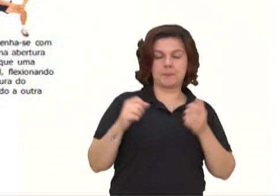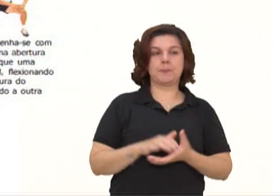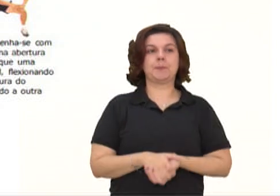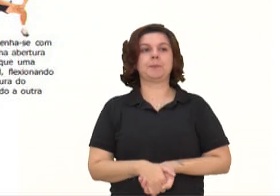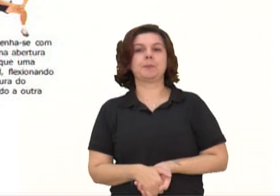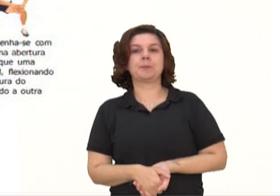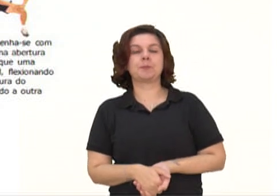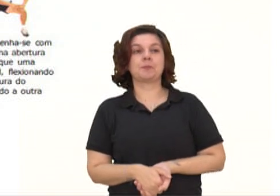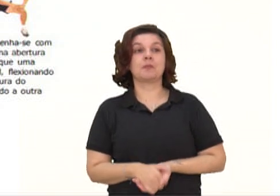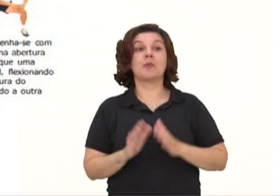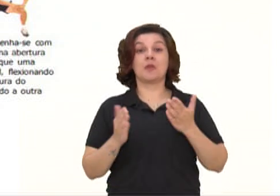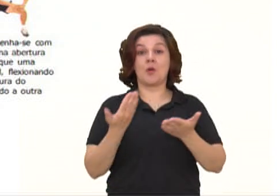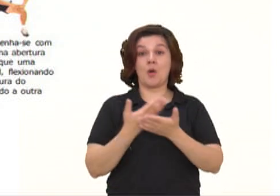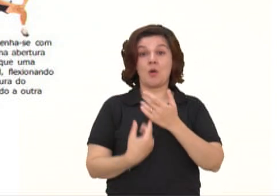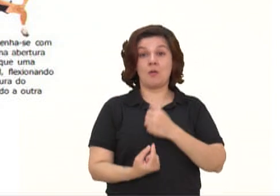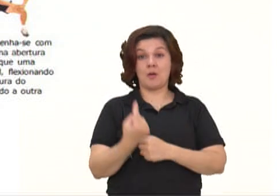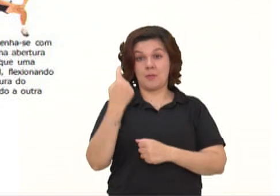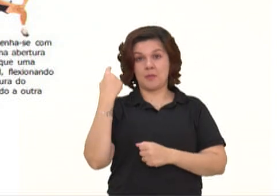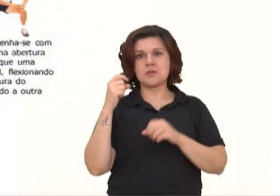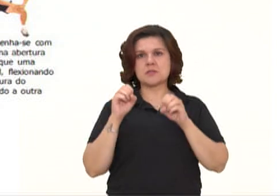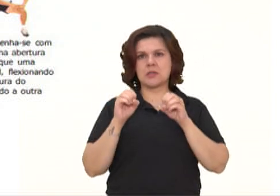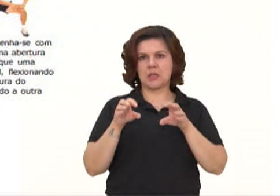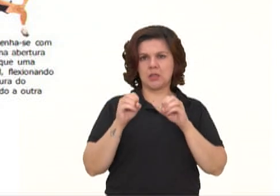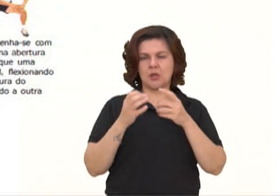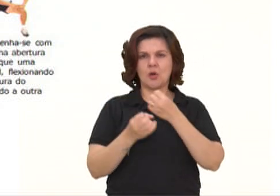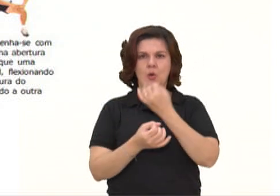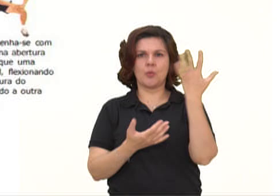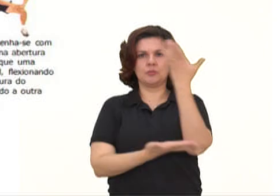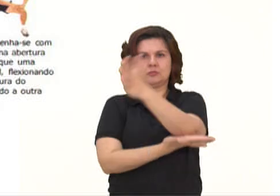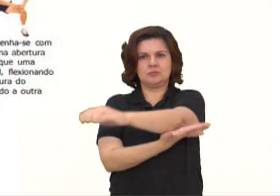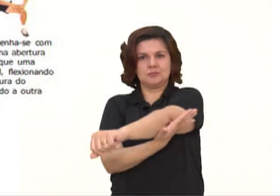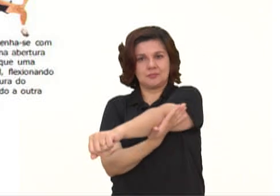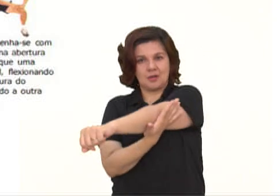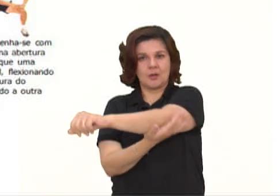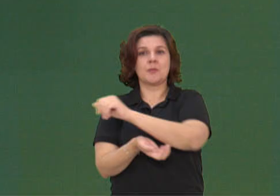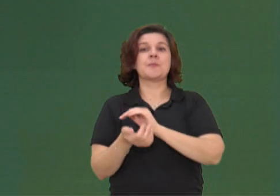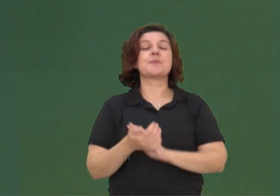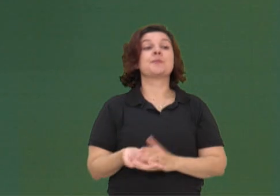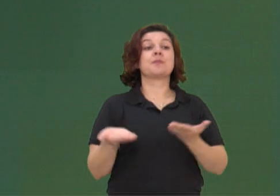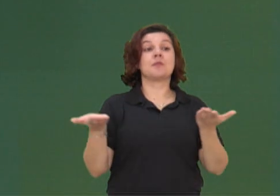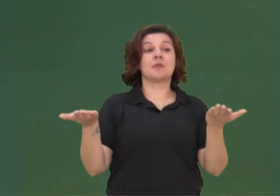atividade. Então na aula passada eu ensinei para vocês ali alguns alongamentos, então